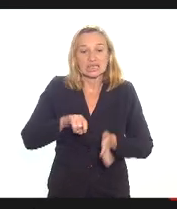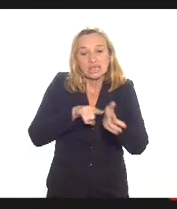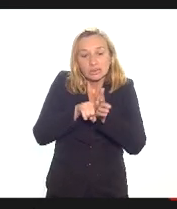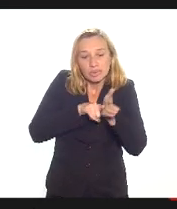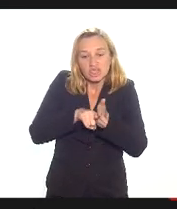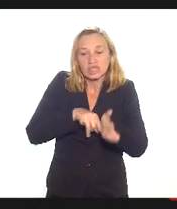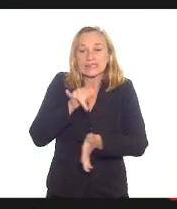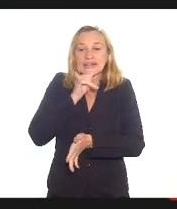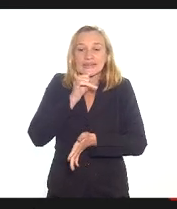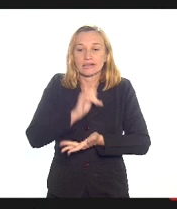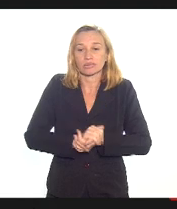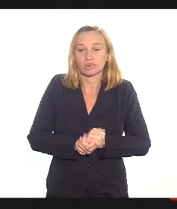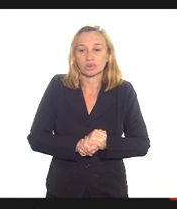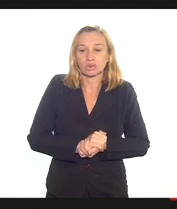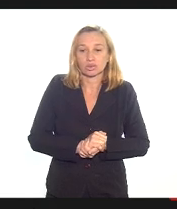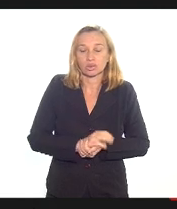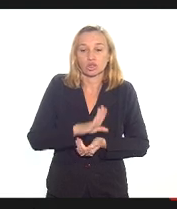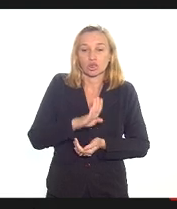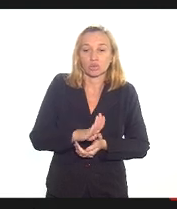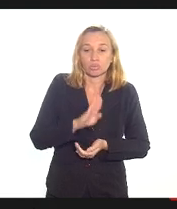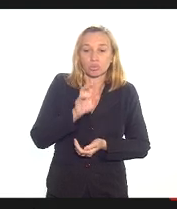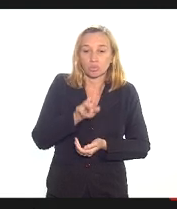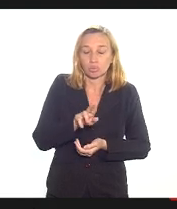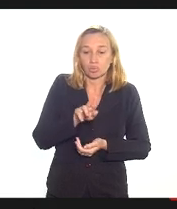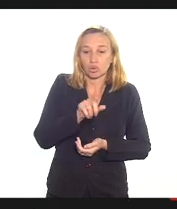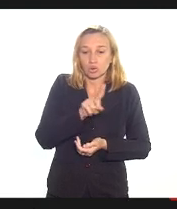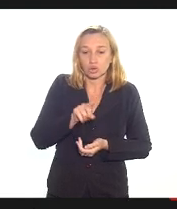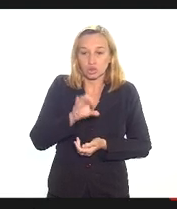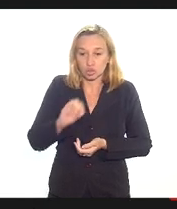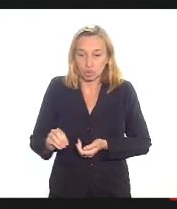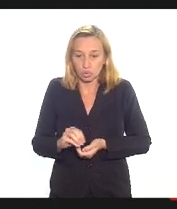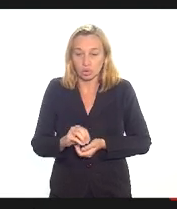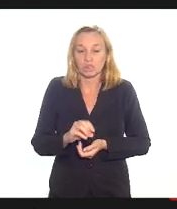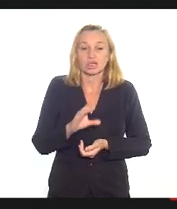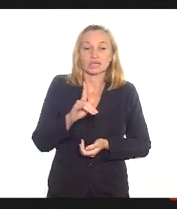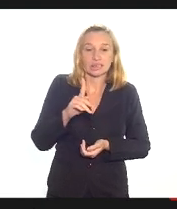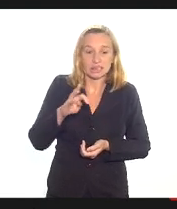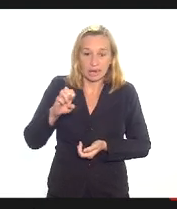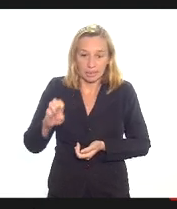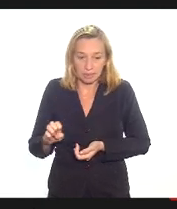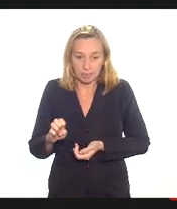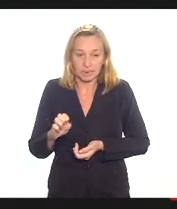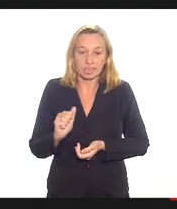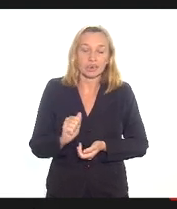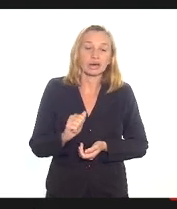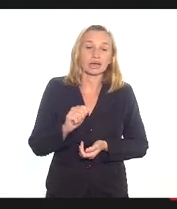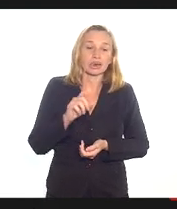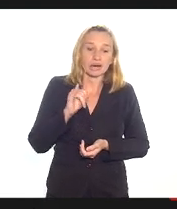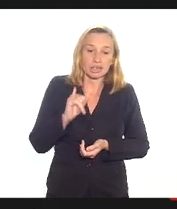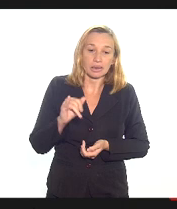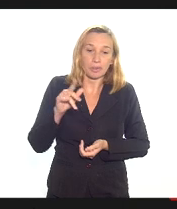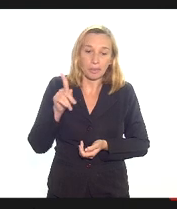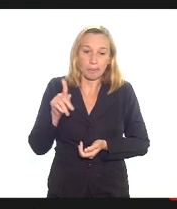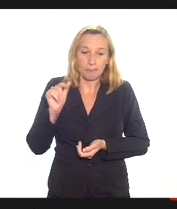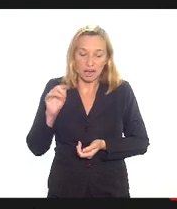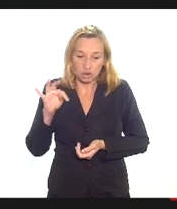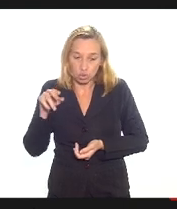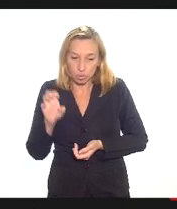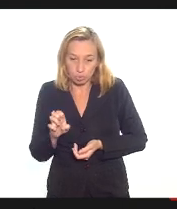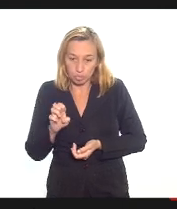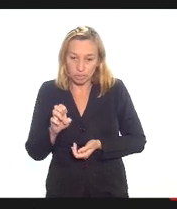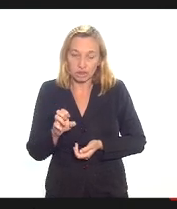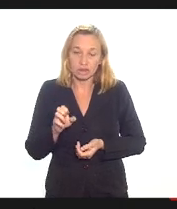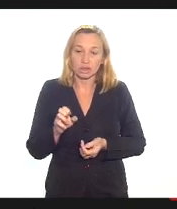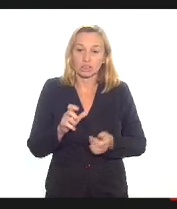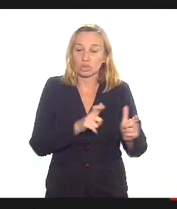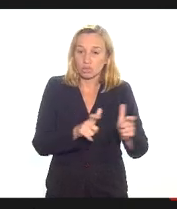por exemplo, para Búzios, para Sépia, para Itapu, que são campos da seção anerosa, isso